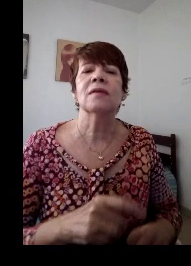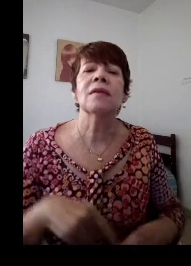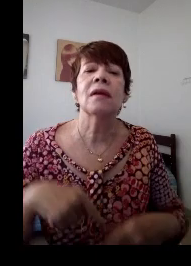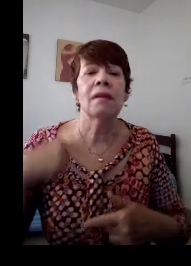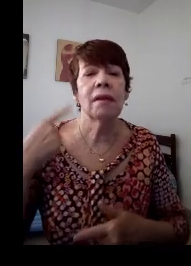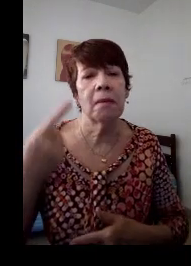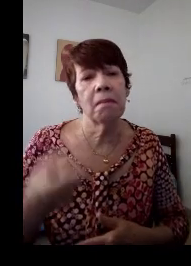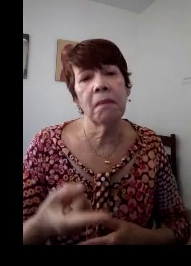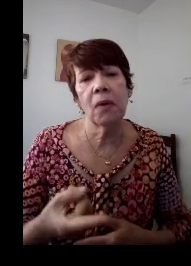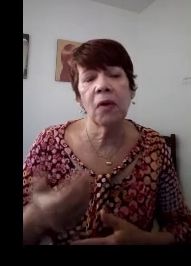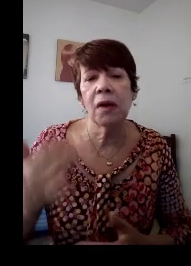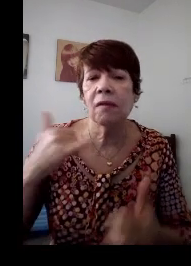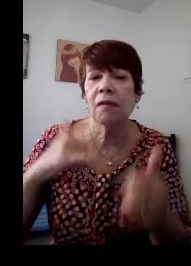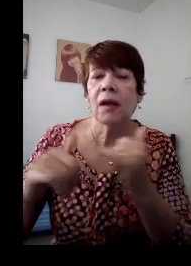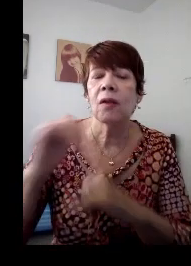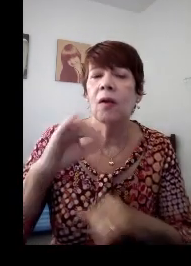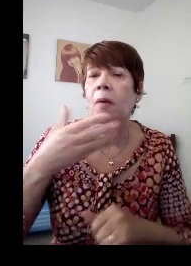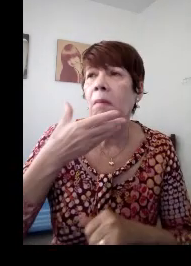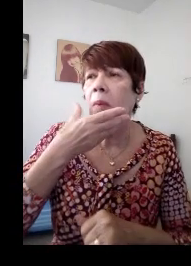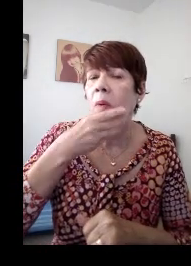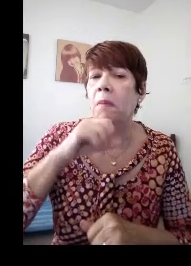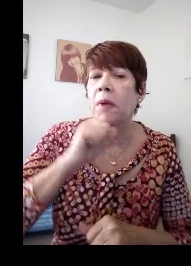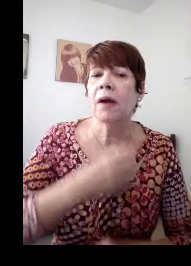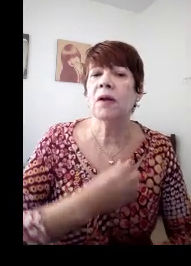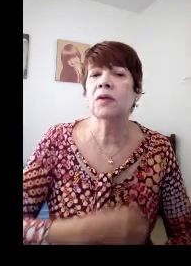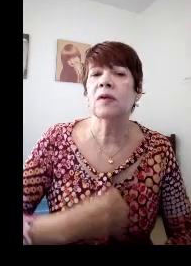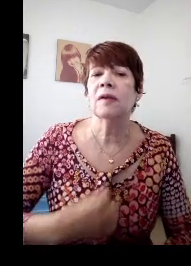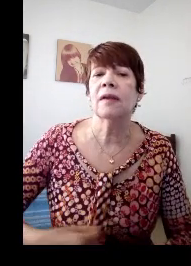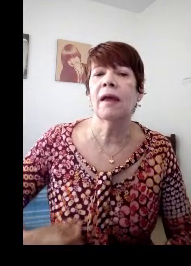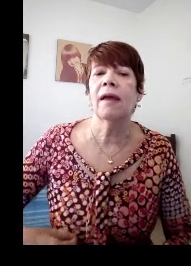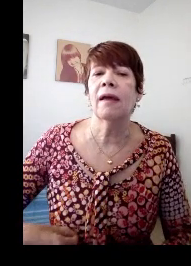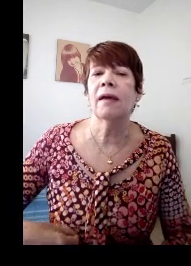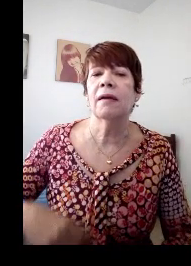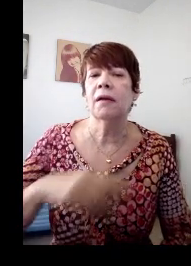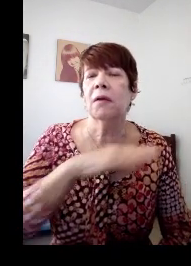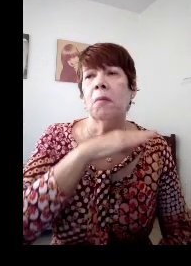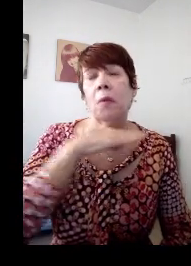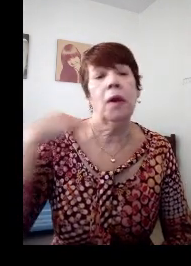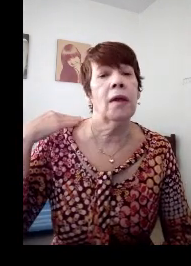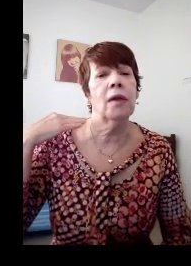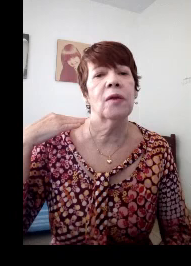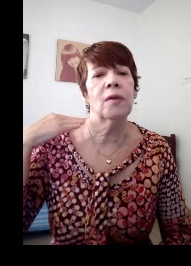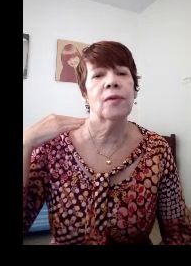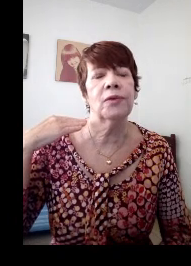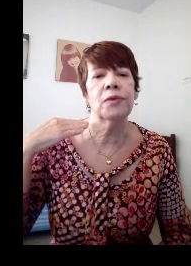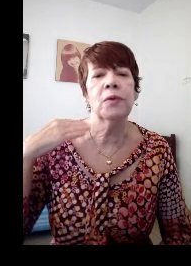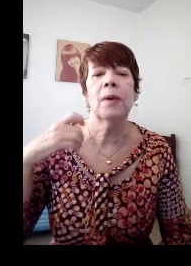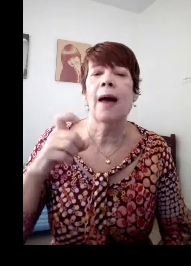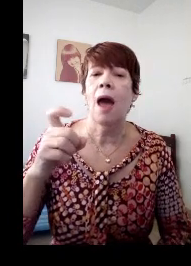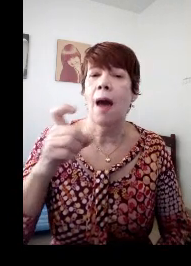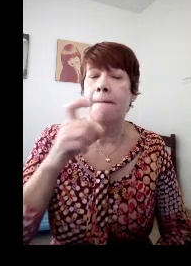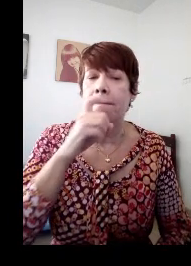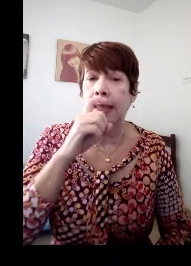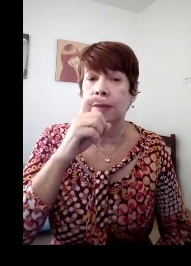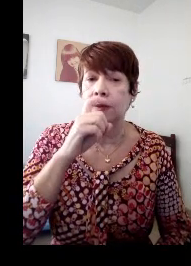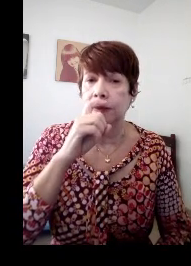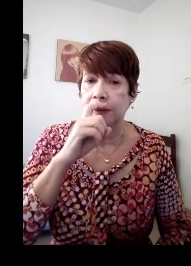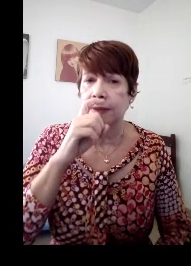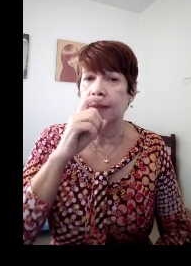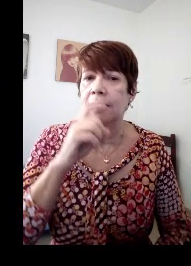naquele poço e disseram ao pai que ele tinha sido morto.